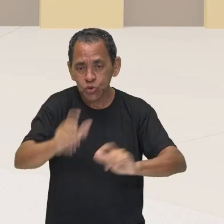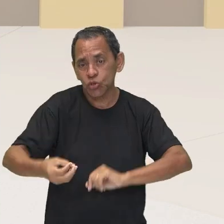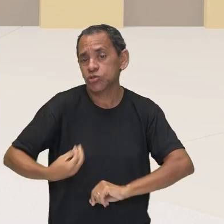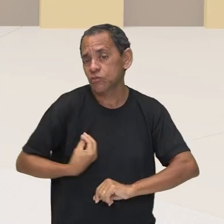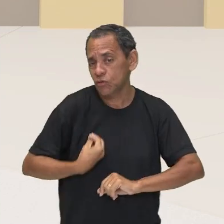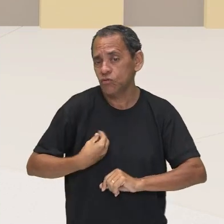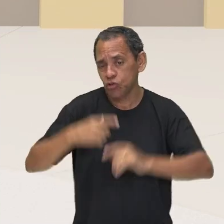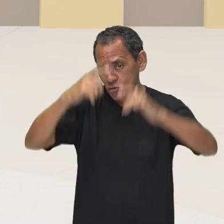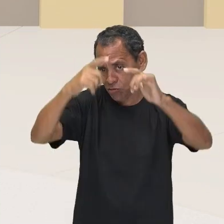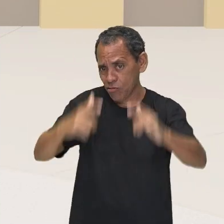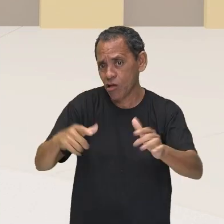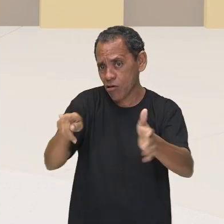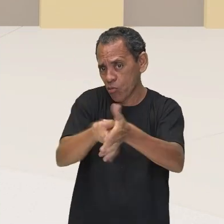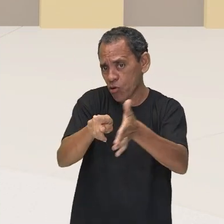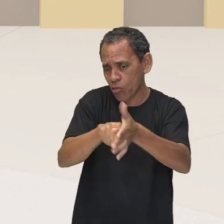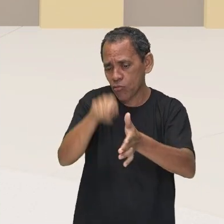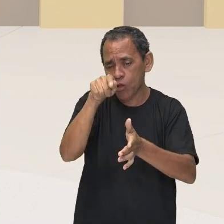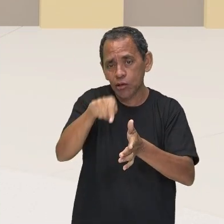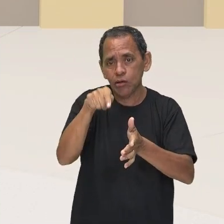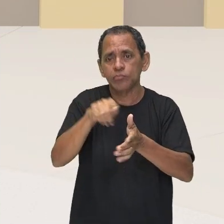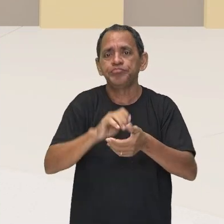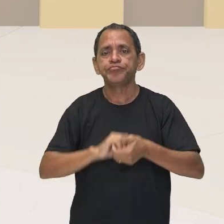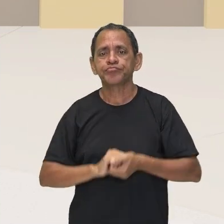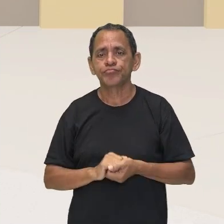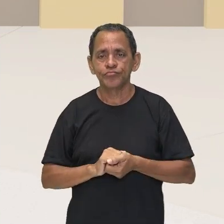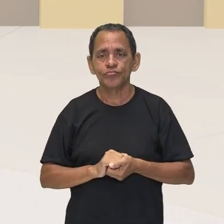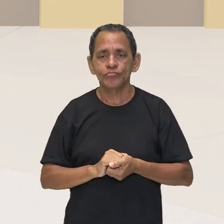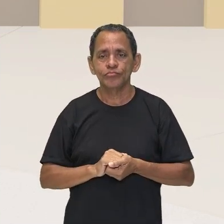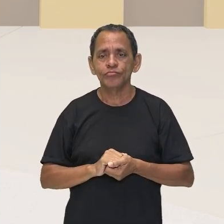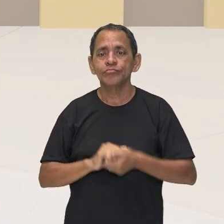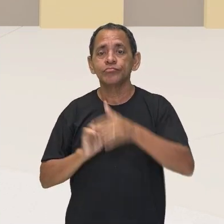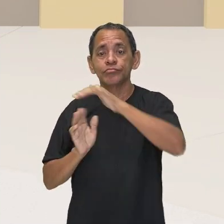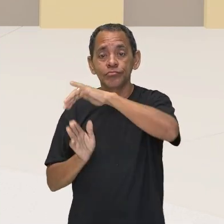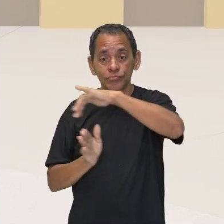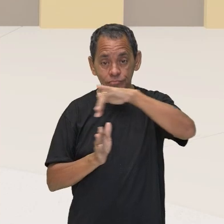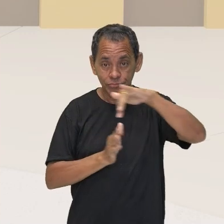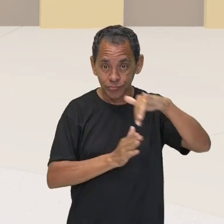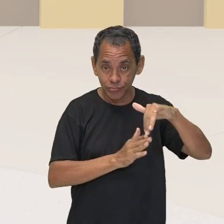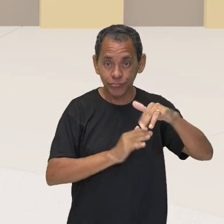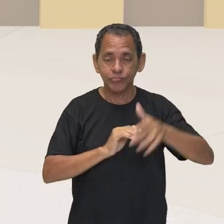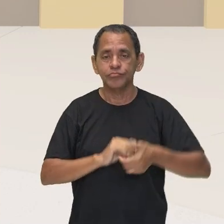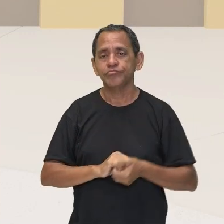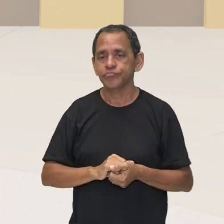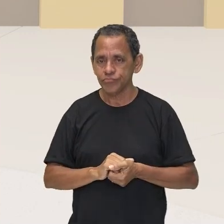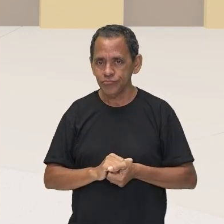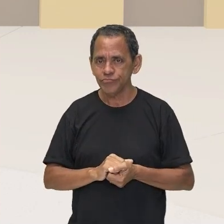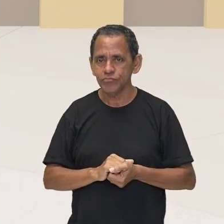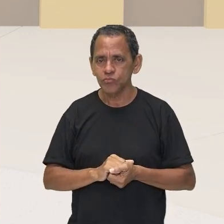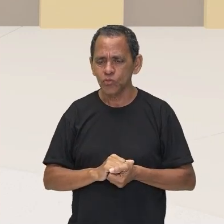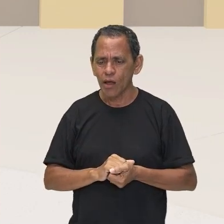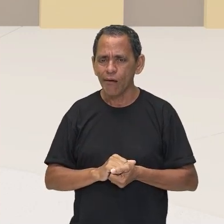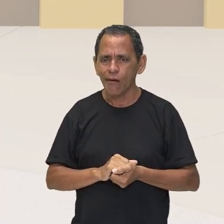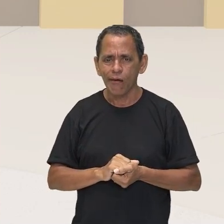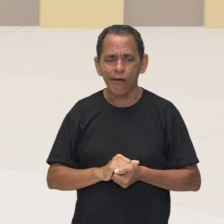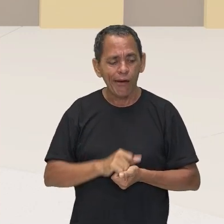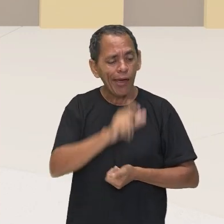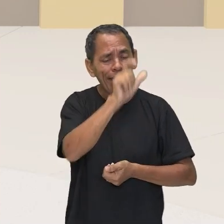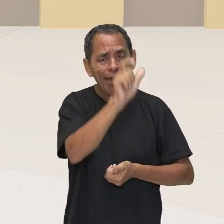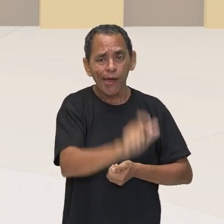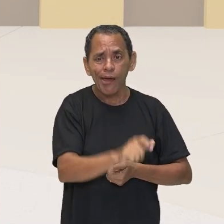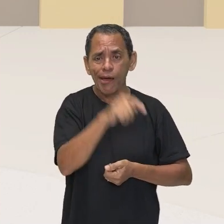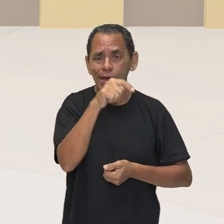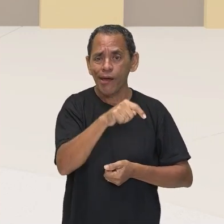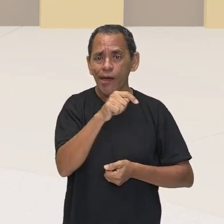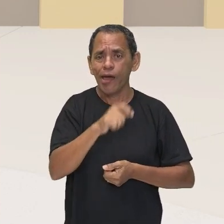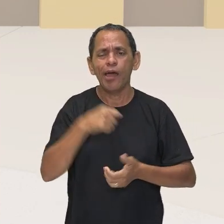viviam. Então, apesar do Nelson, né, ter essa luta, ter essa postura ativista,